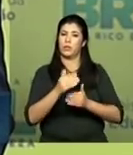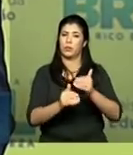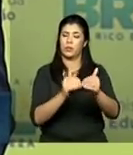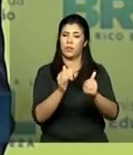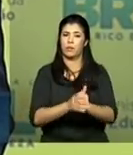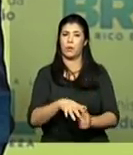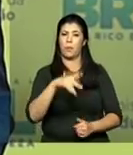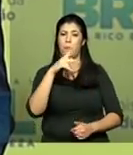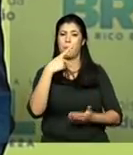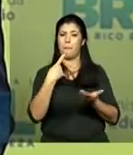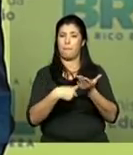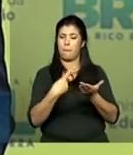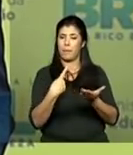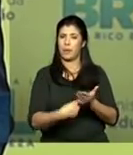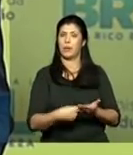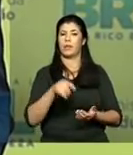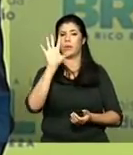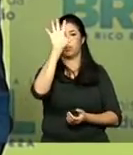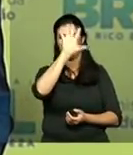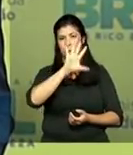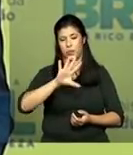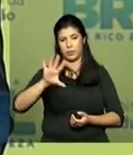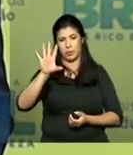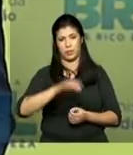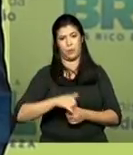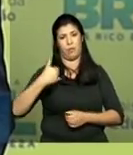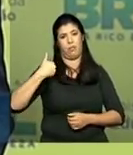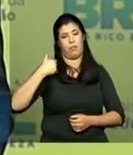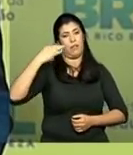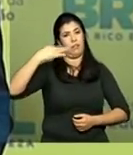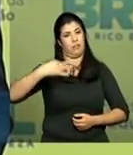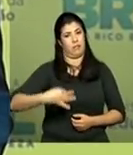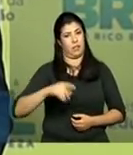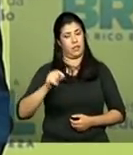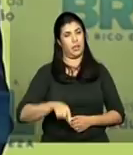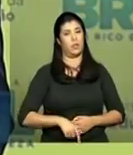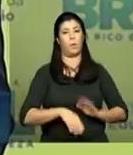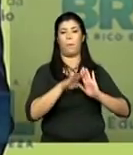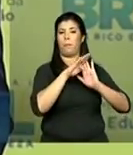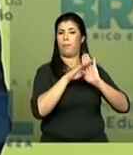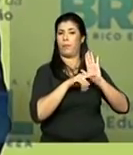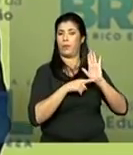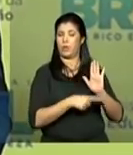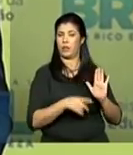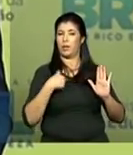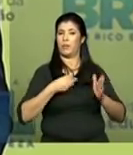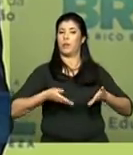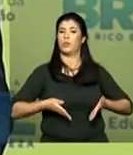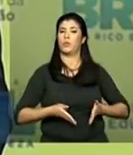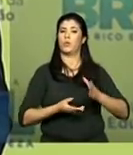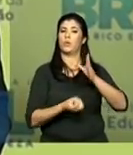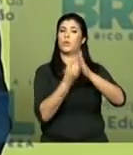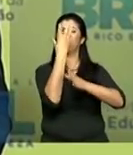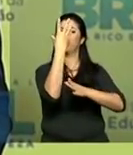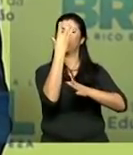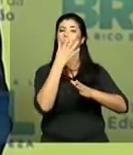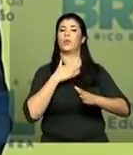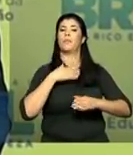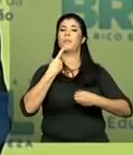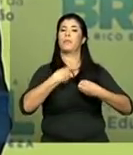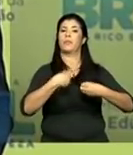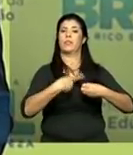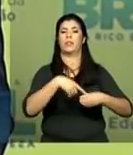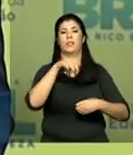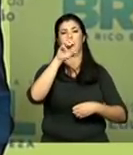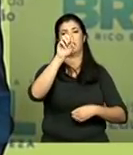de Alfabetização na Idade Certa. Este programa nasceu no Ceará, na minha cidade de Sobral, quando fui